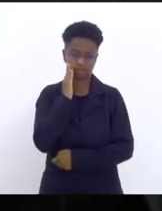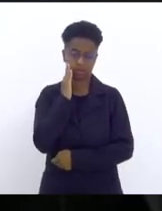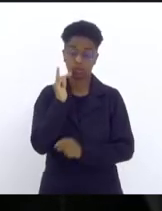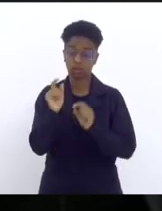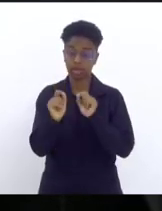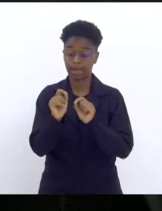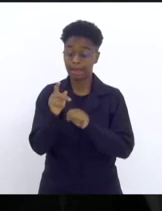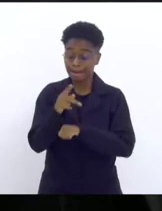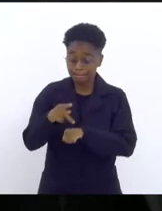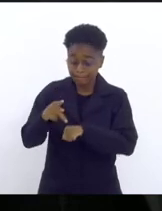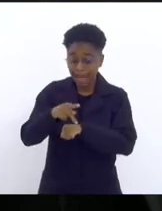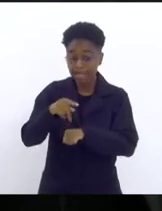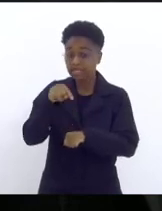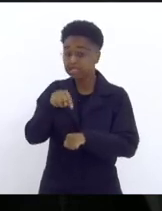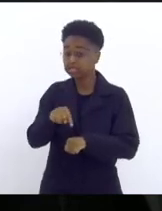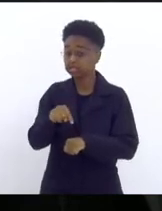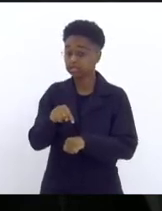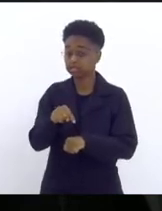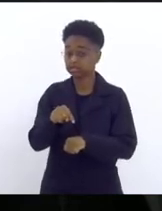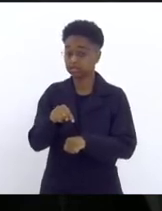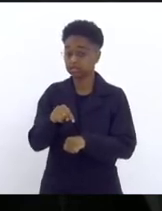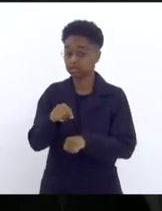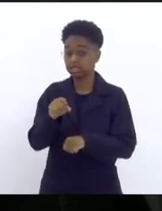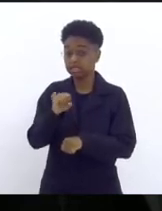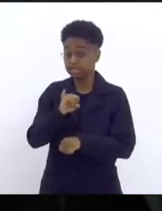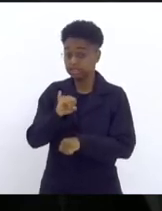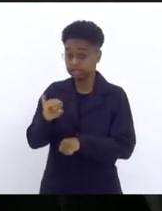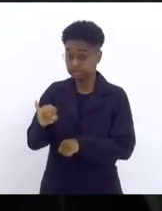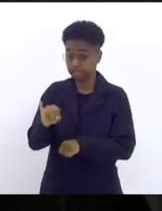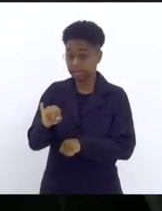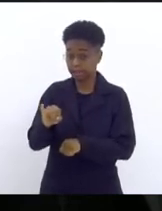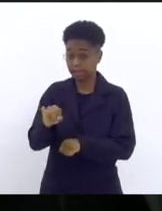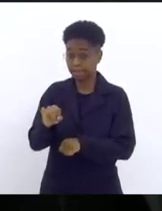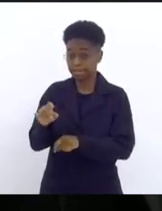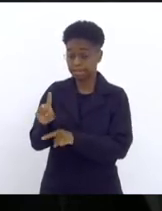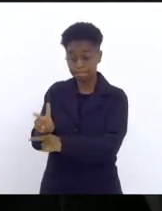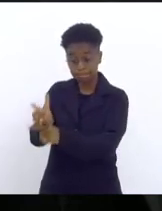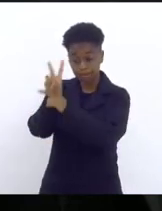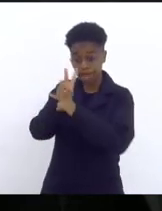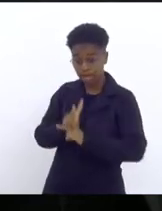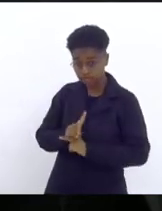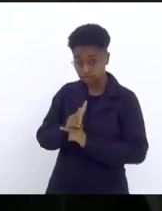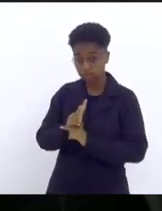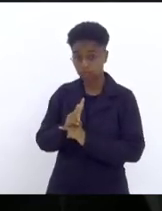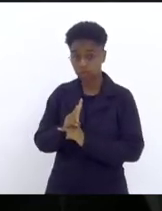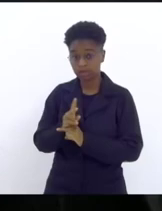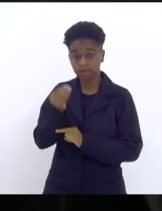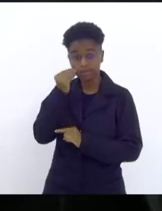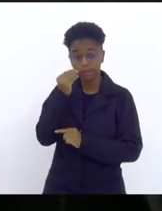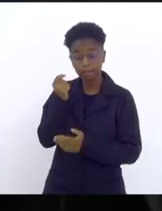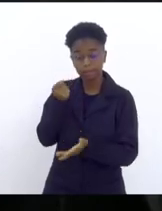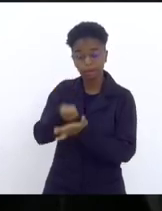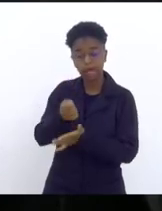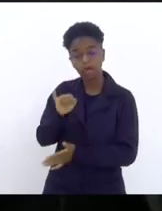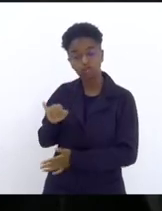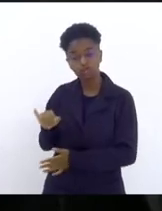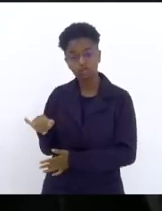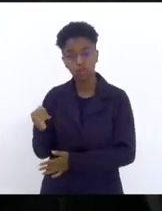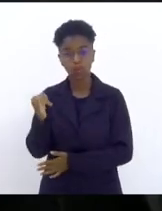um país quando contrai empréstimo para pagar juros